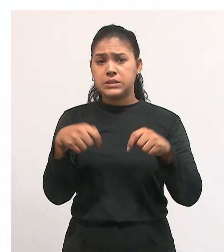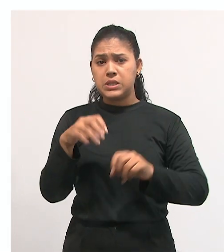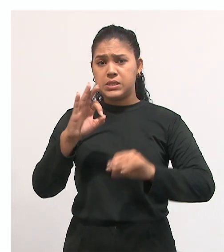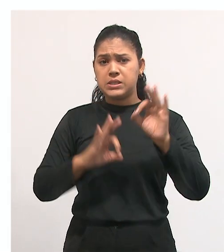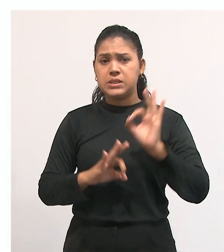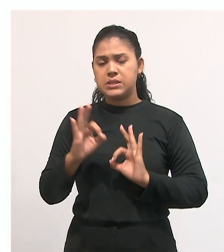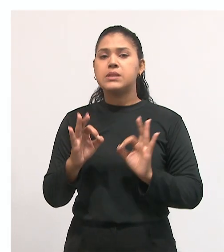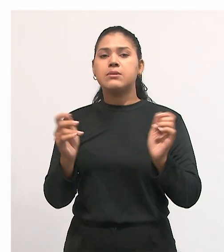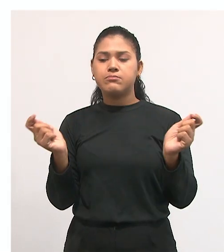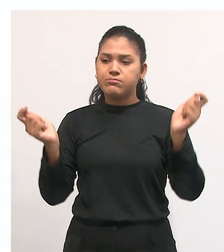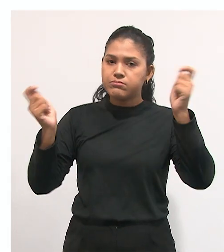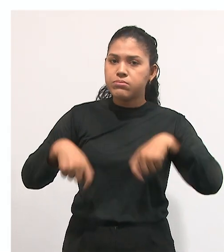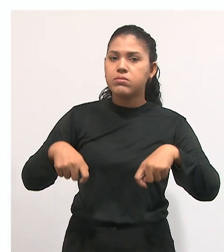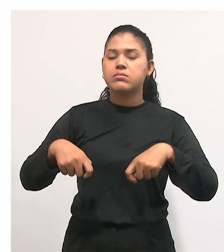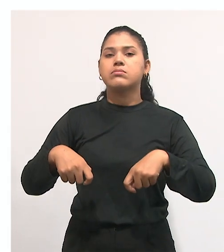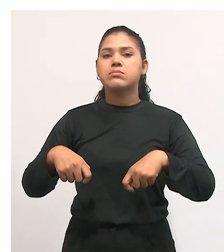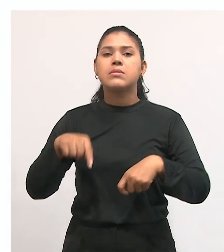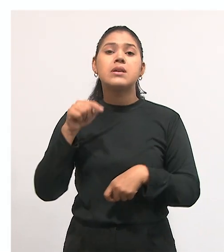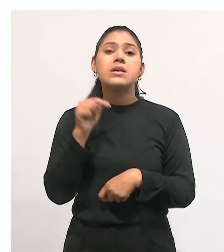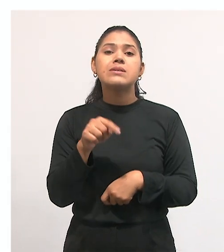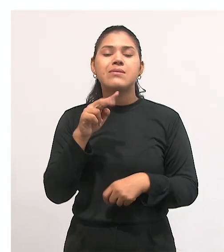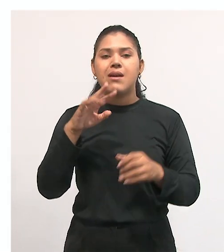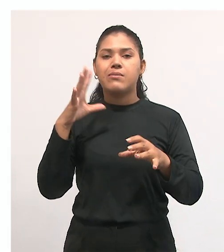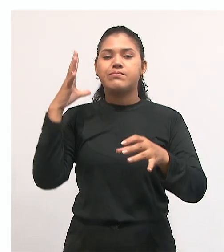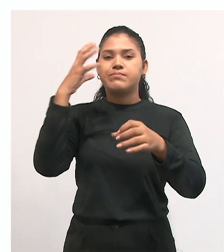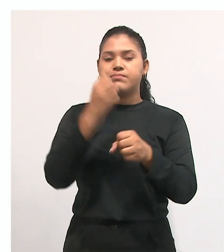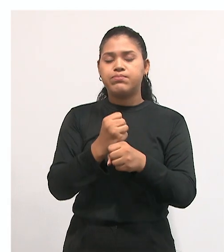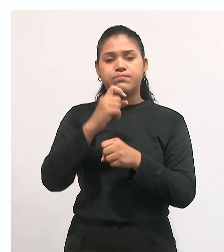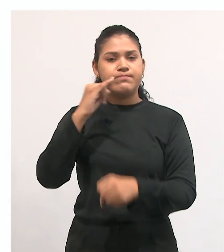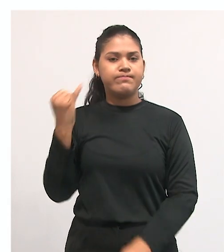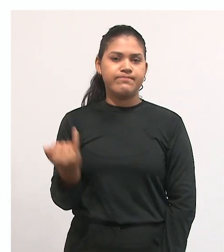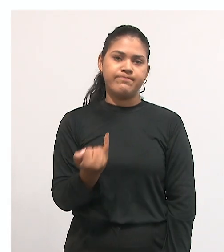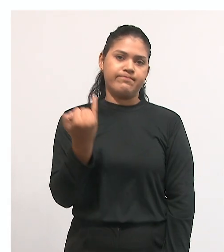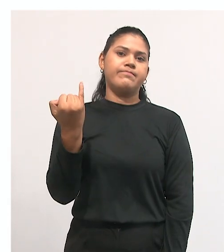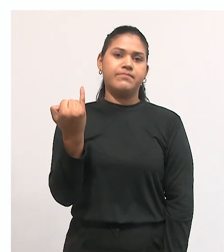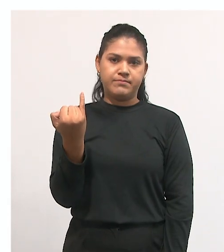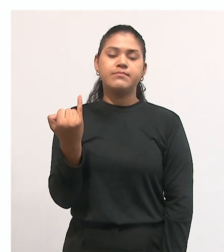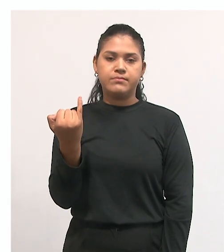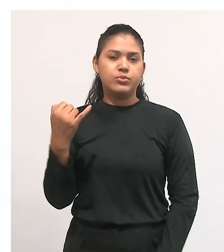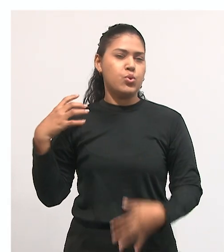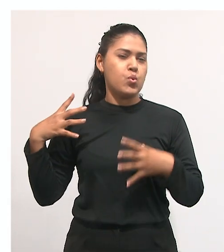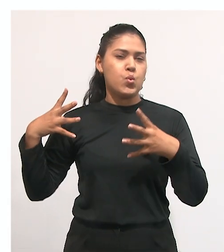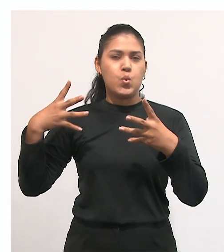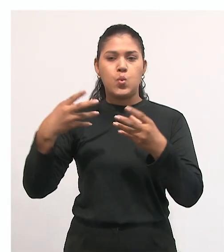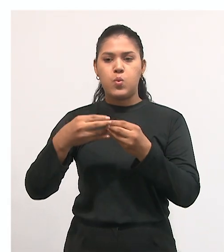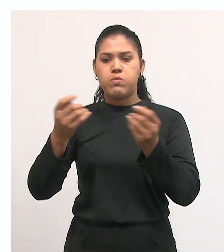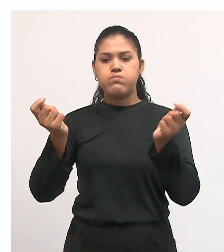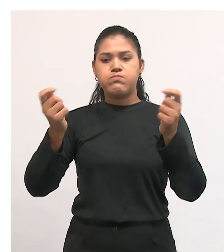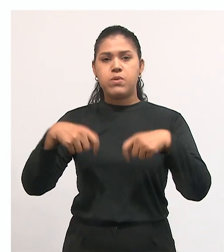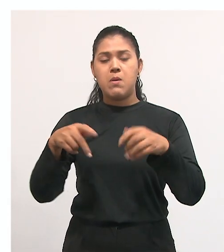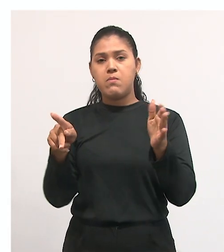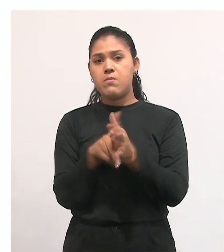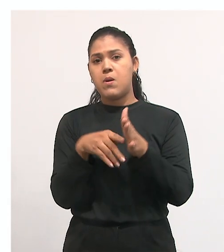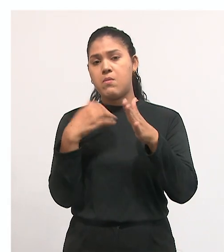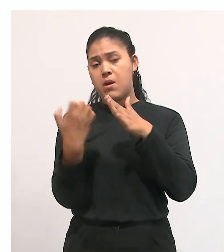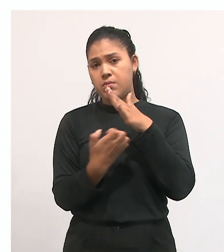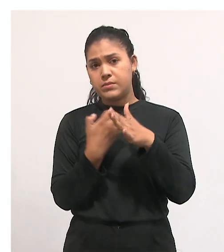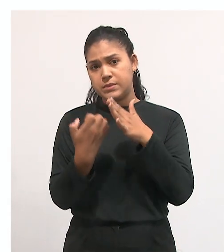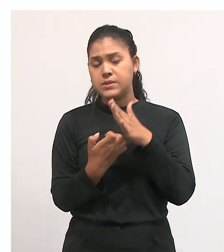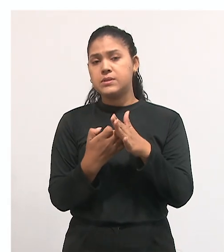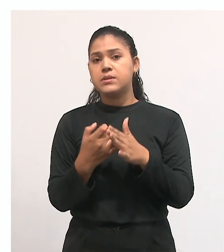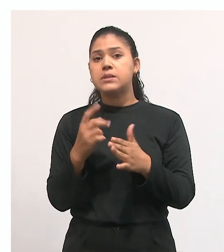produzir, ter uma capacidade instalada? Então, é um cálculo que é necessário, é toda a capacidade da empresa, gente,